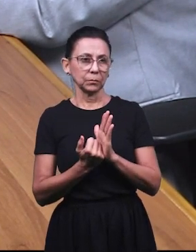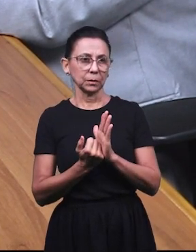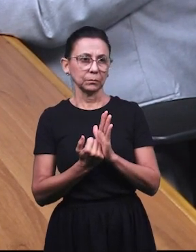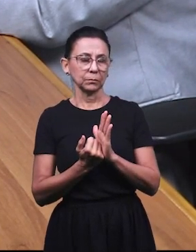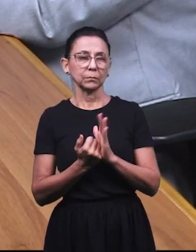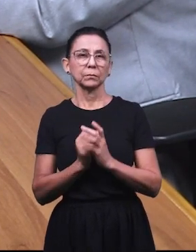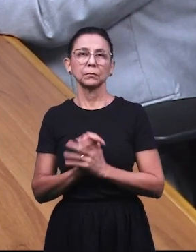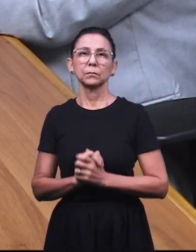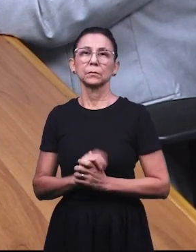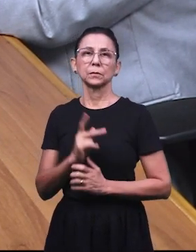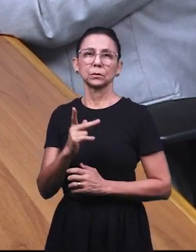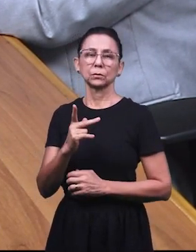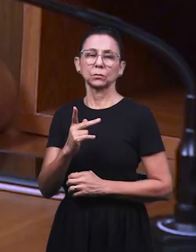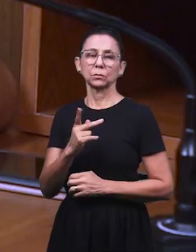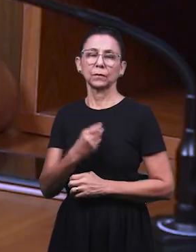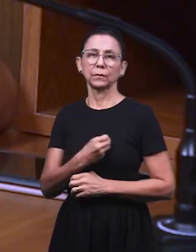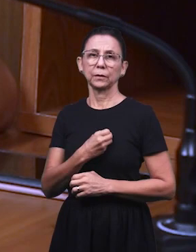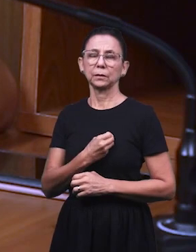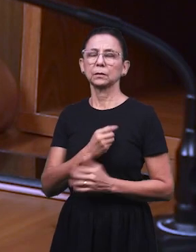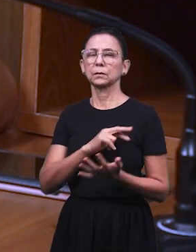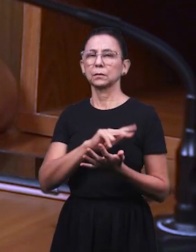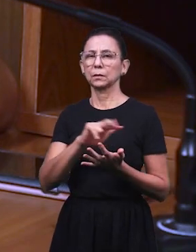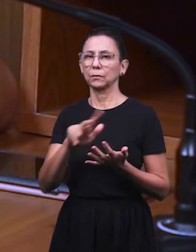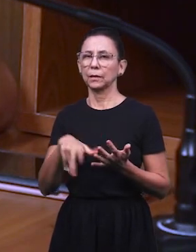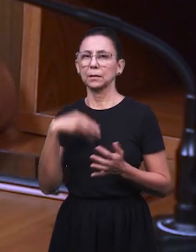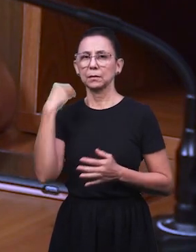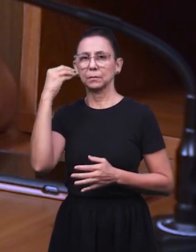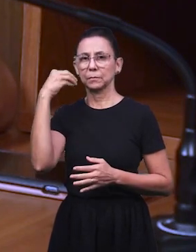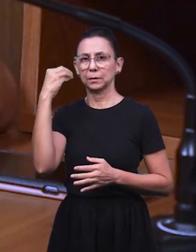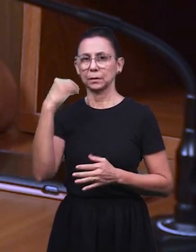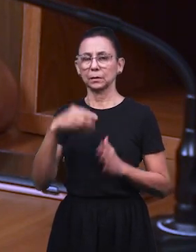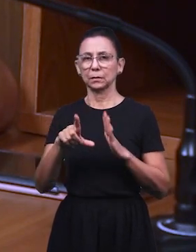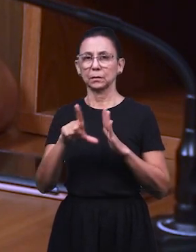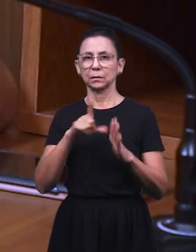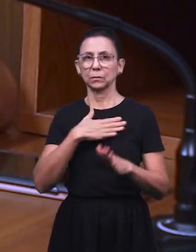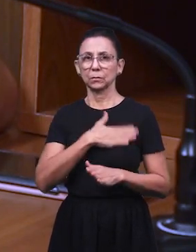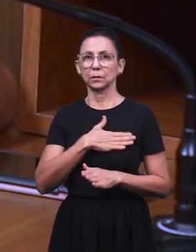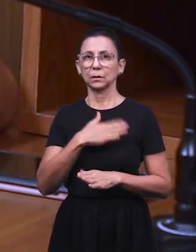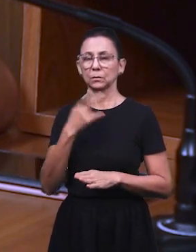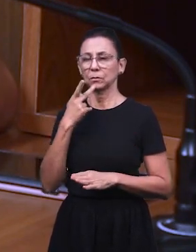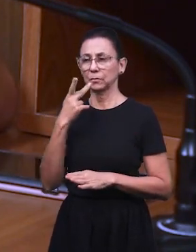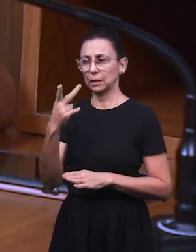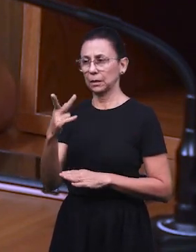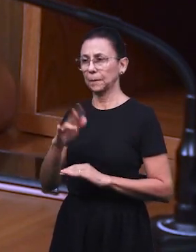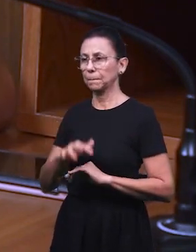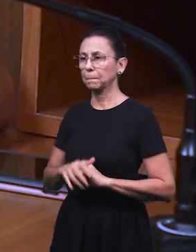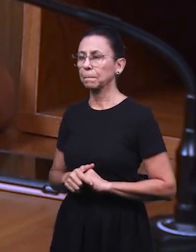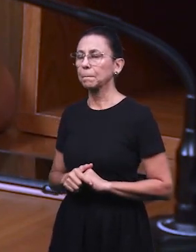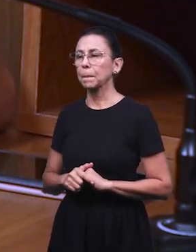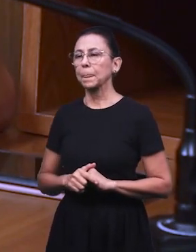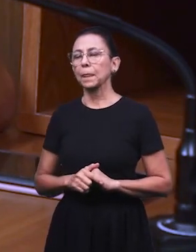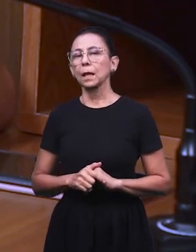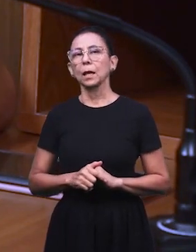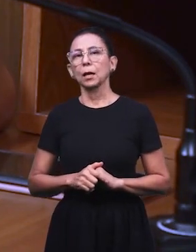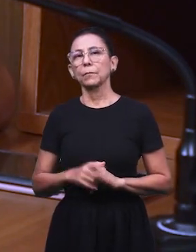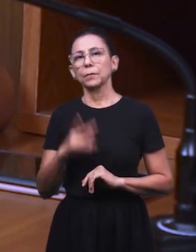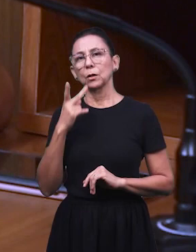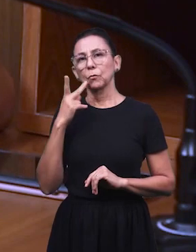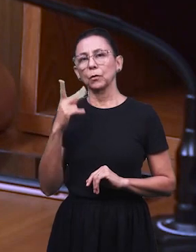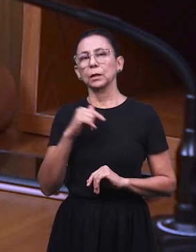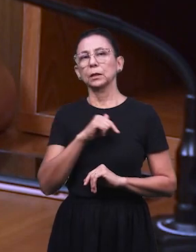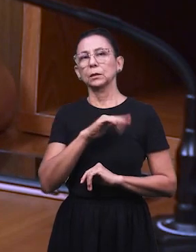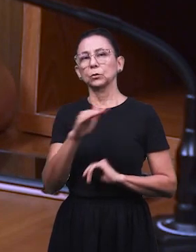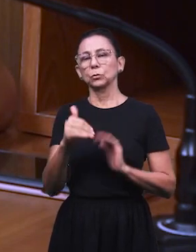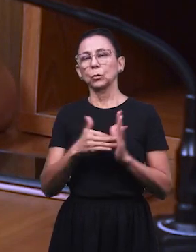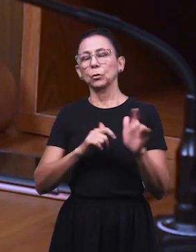Sim, tem vários, na verdade, vários relatos. Mas antes eu gostaria de falar só uma coisinha, pastor, porque Claro. eu falei a respeito de todo o trabalho que é feito, que eu